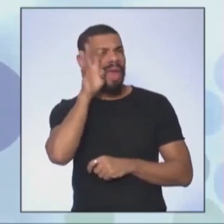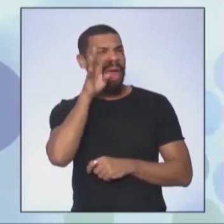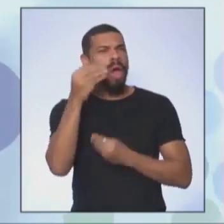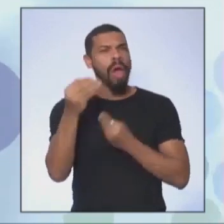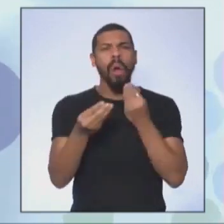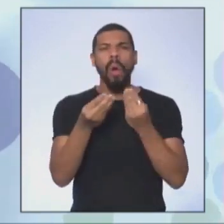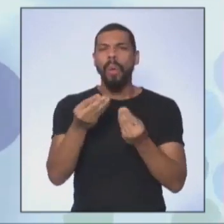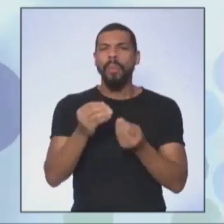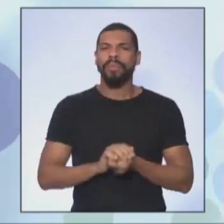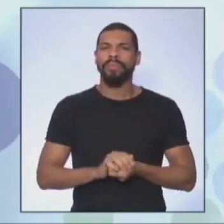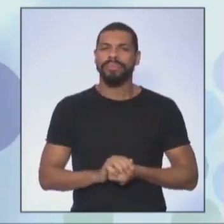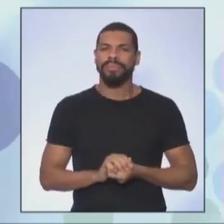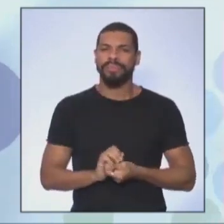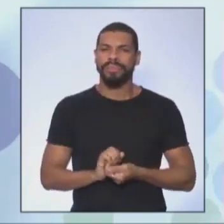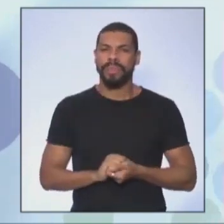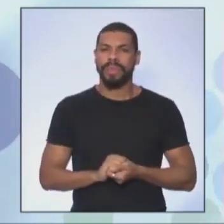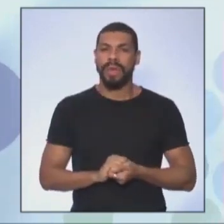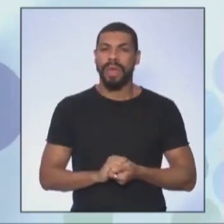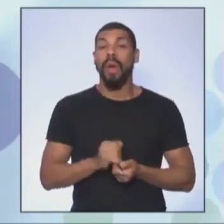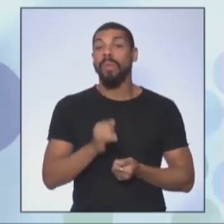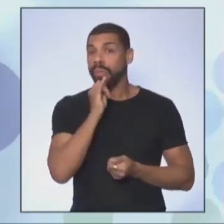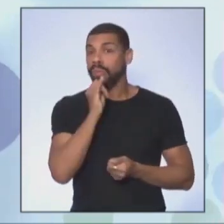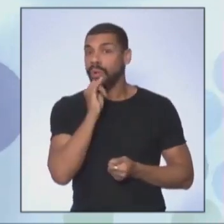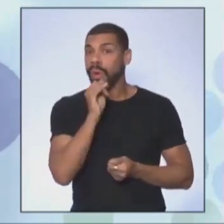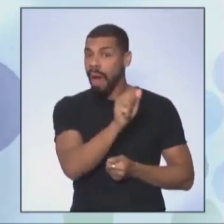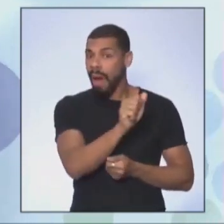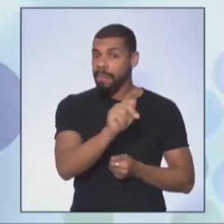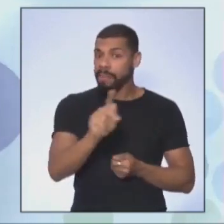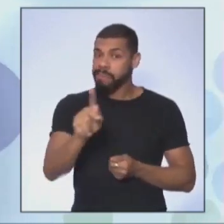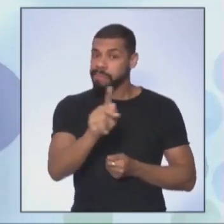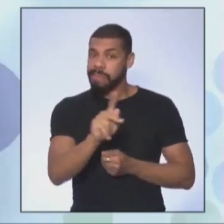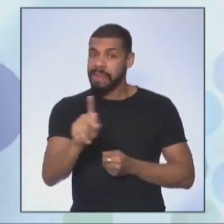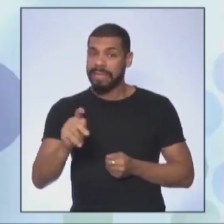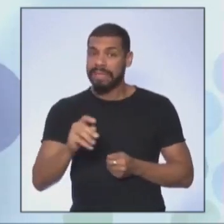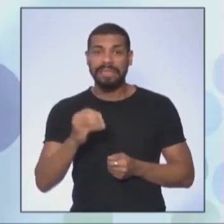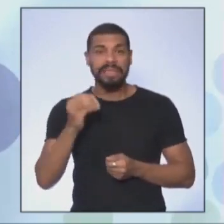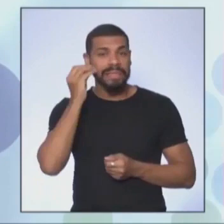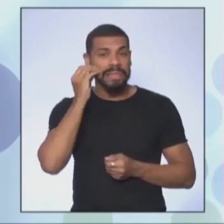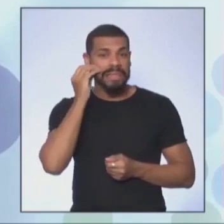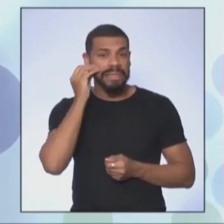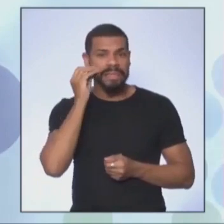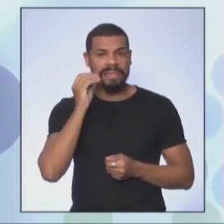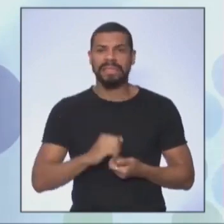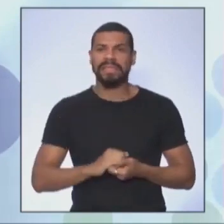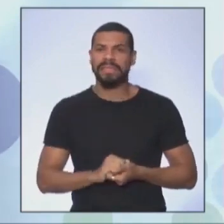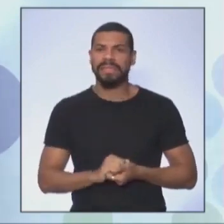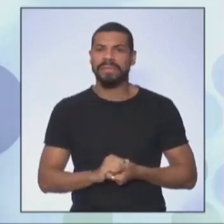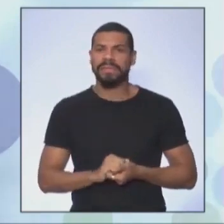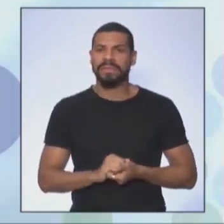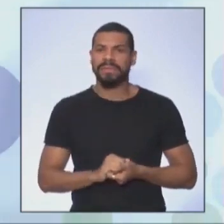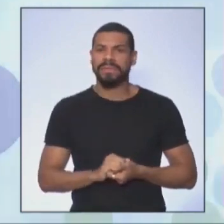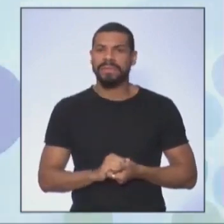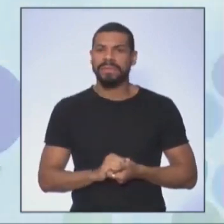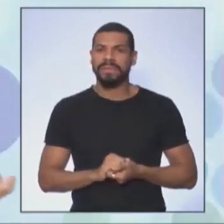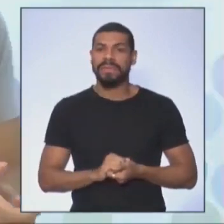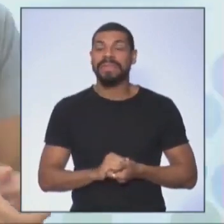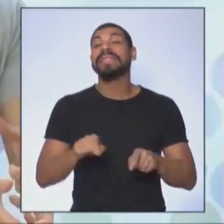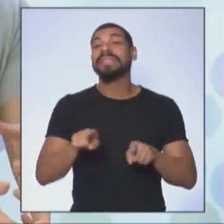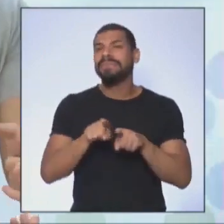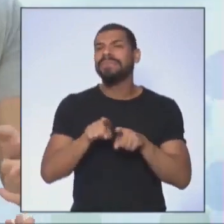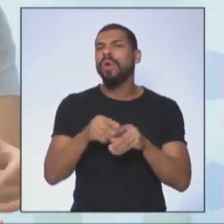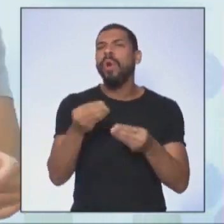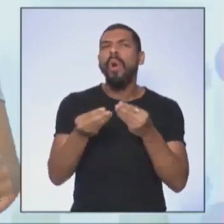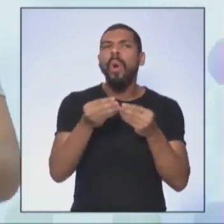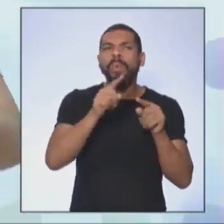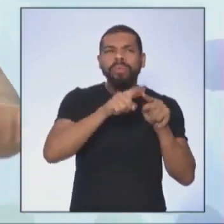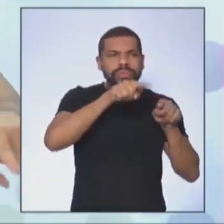mesmo afinadores. Você pode baixar lá afinador de celular, afinador de instrumento para celular, ele vai acabar captando a